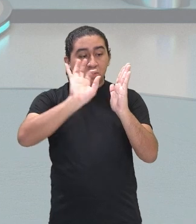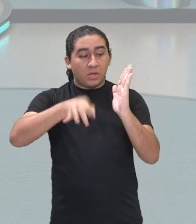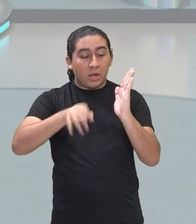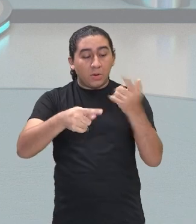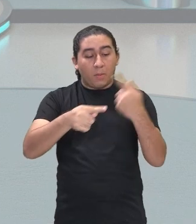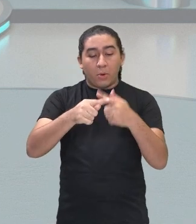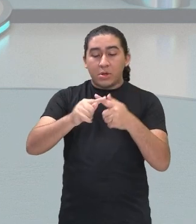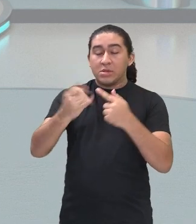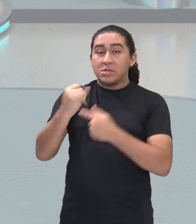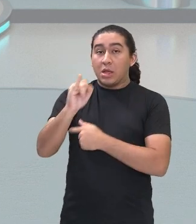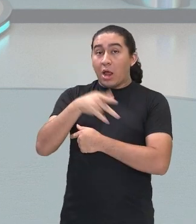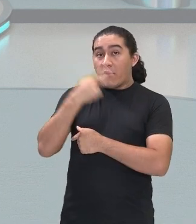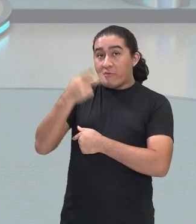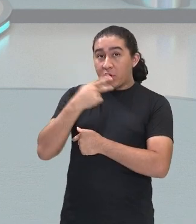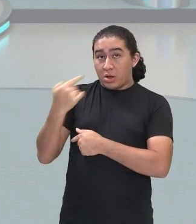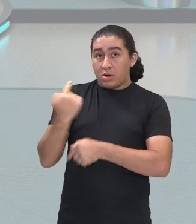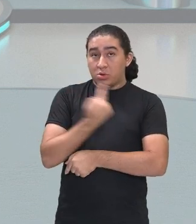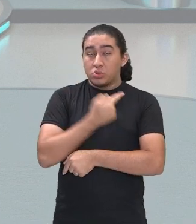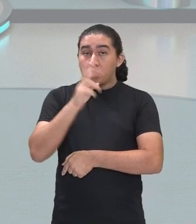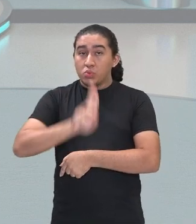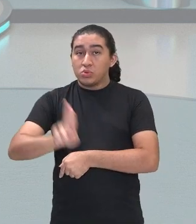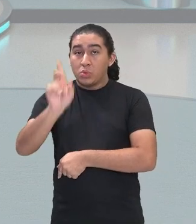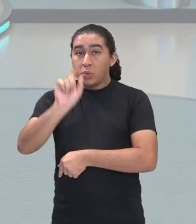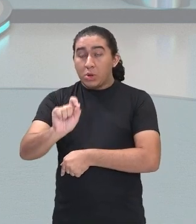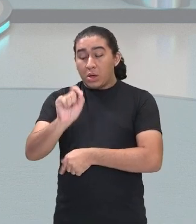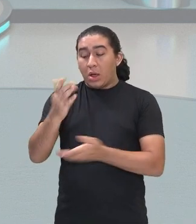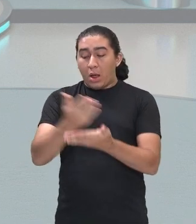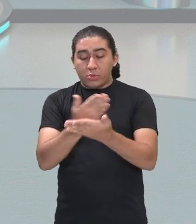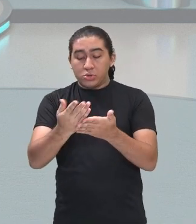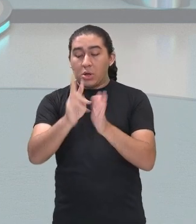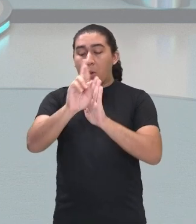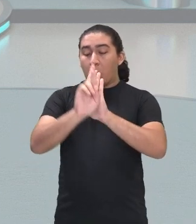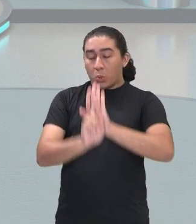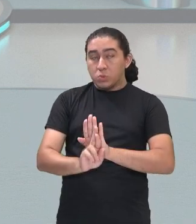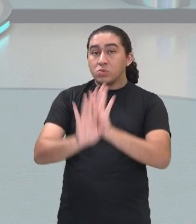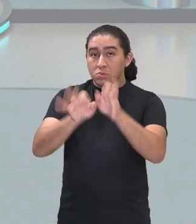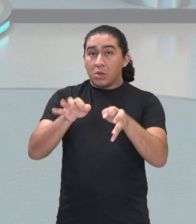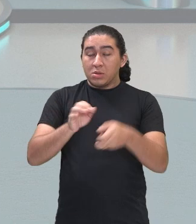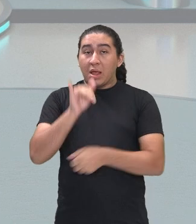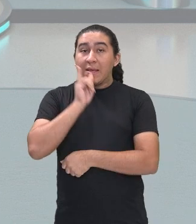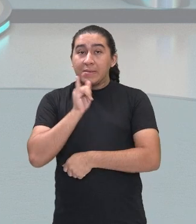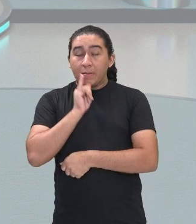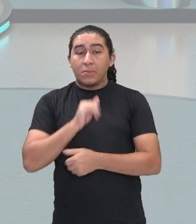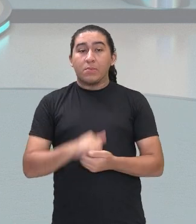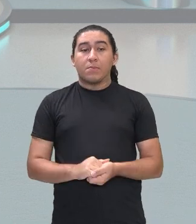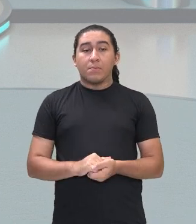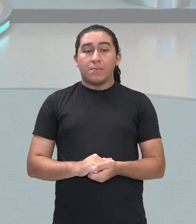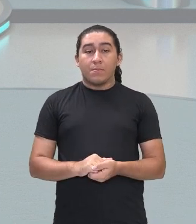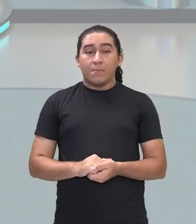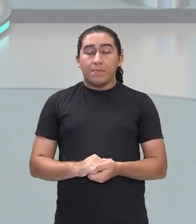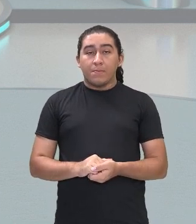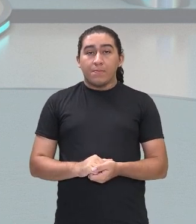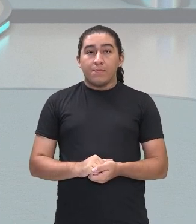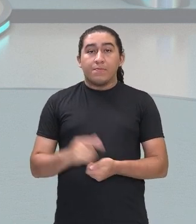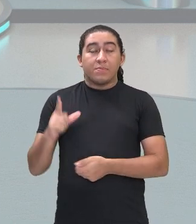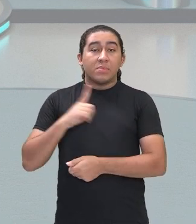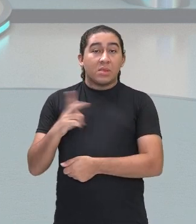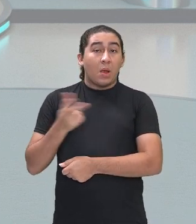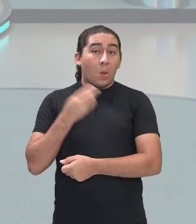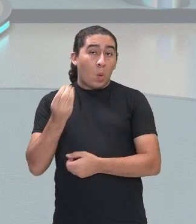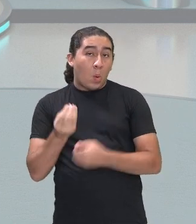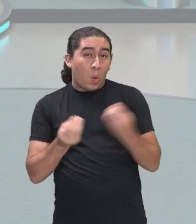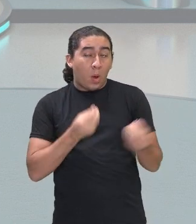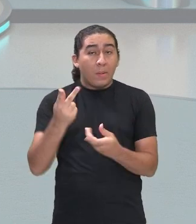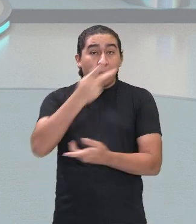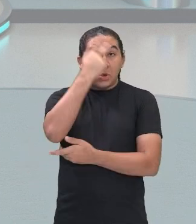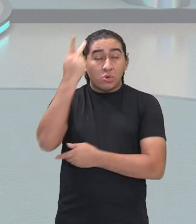na fala nós utilizamos alguns recursos, como a entonação da